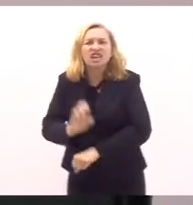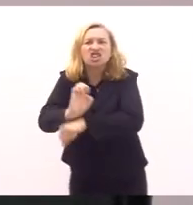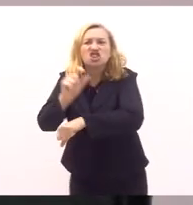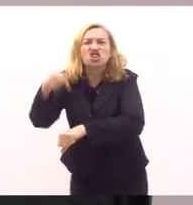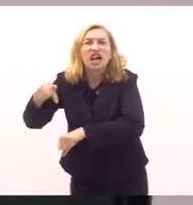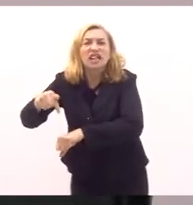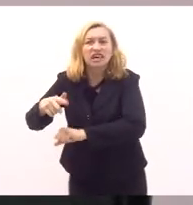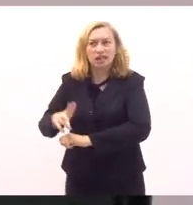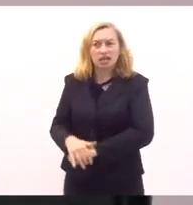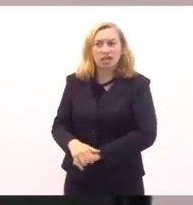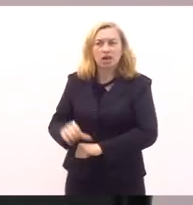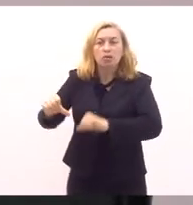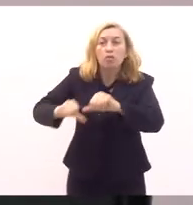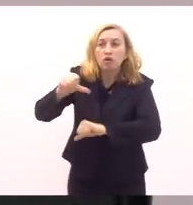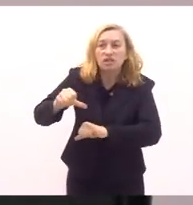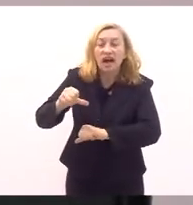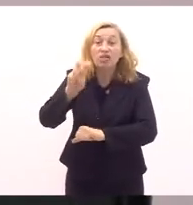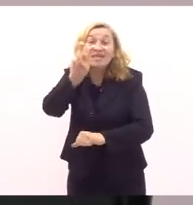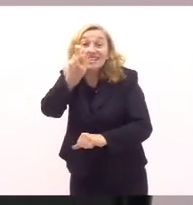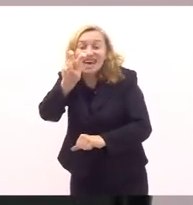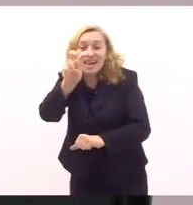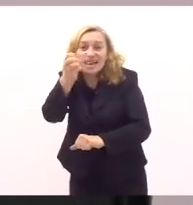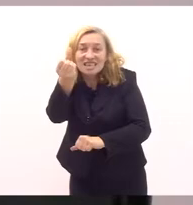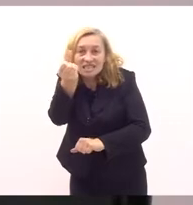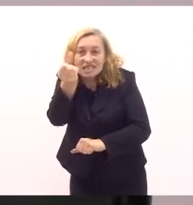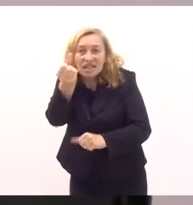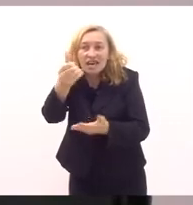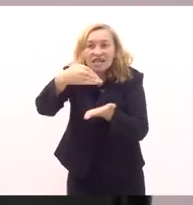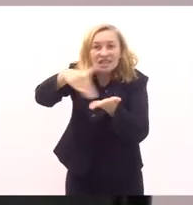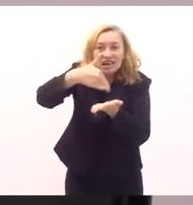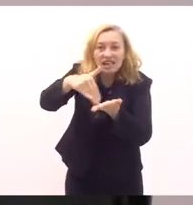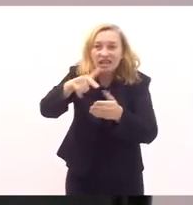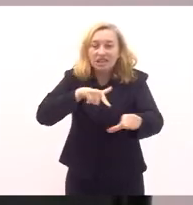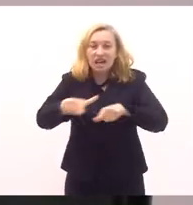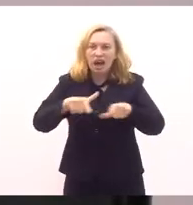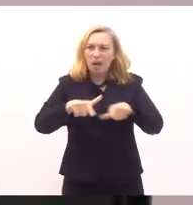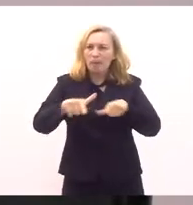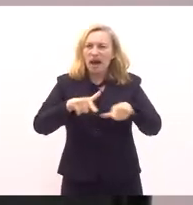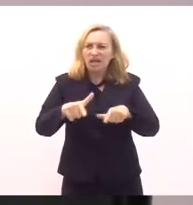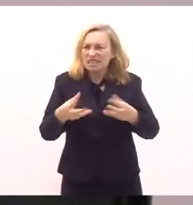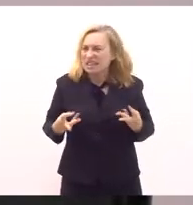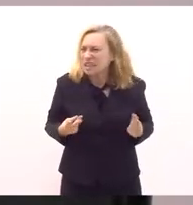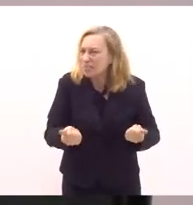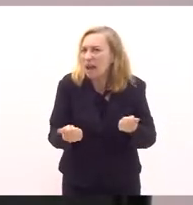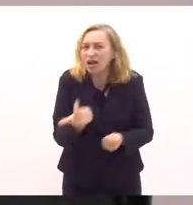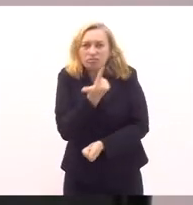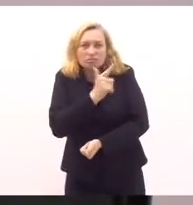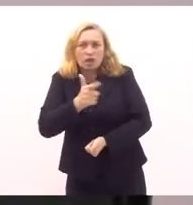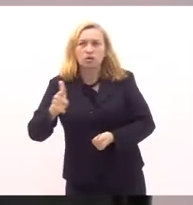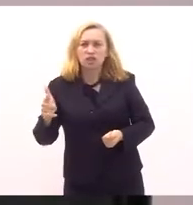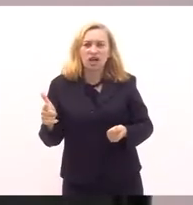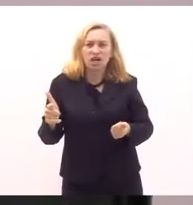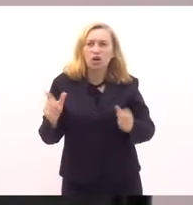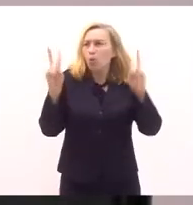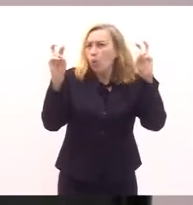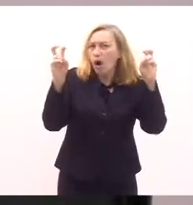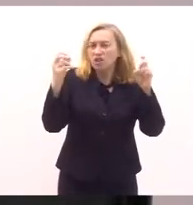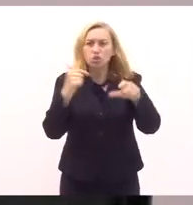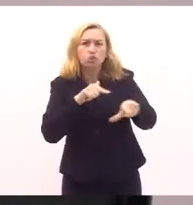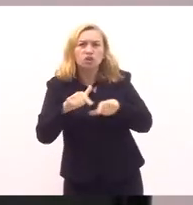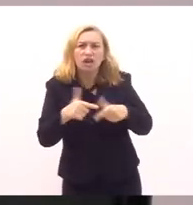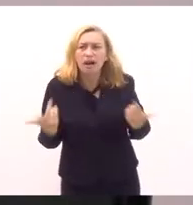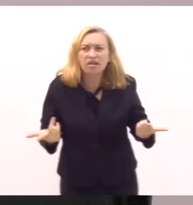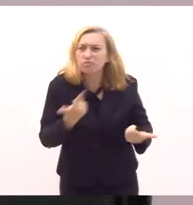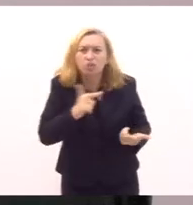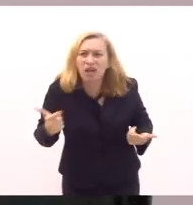aqui, mudaram 6 secretários de trabalho que não têm a menor sensibilidade à questão trabalhista. Não